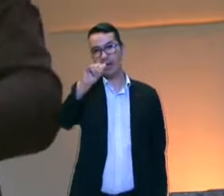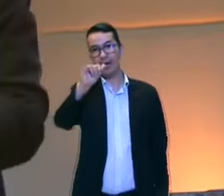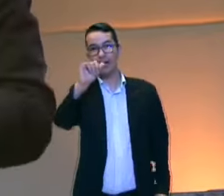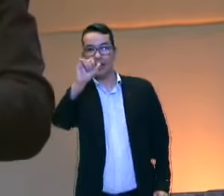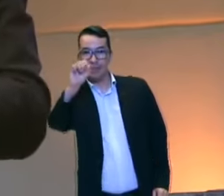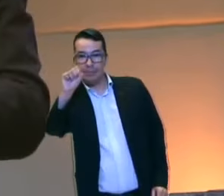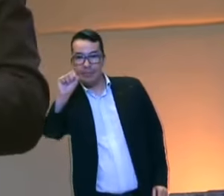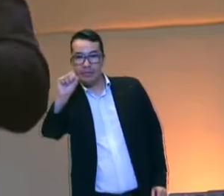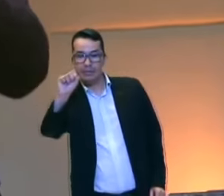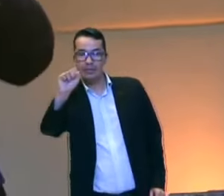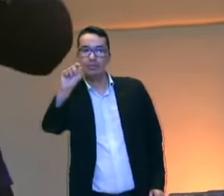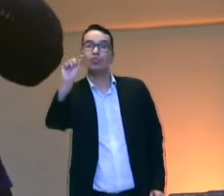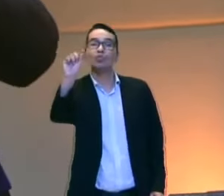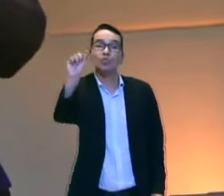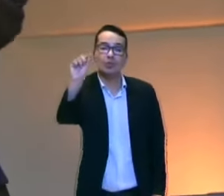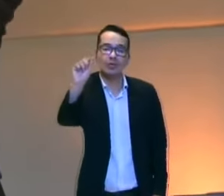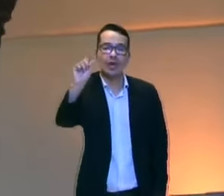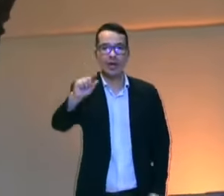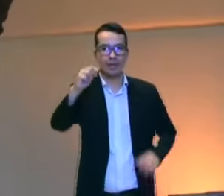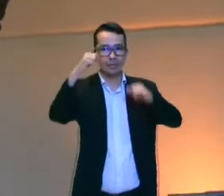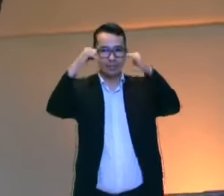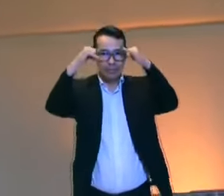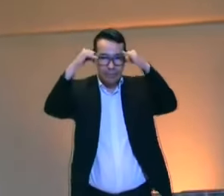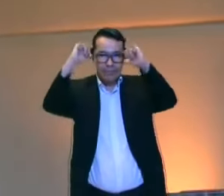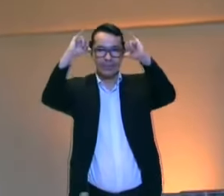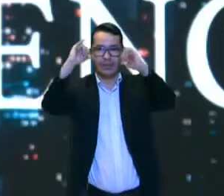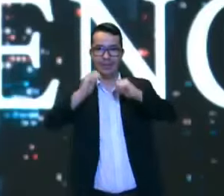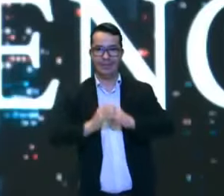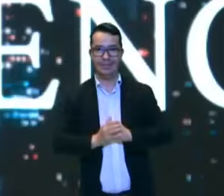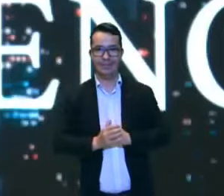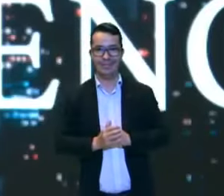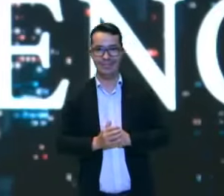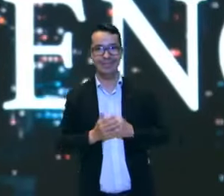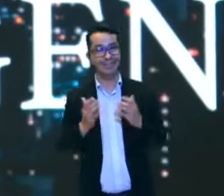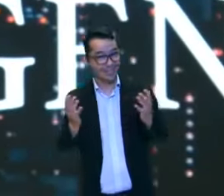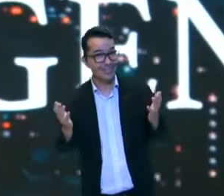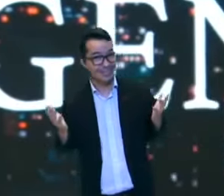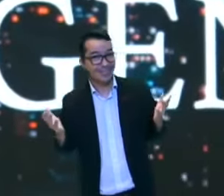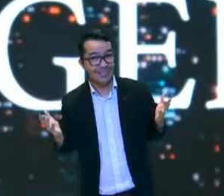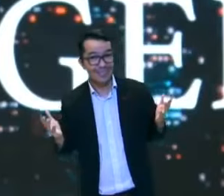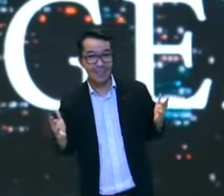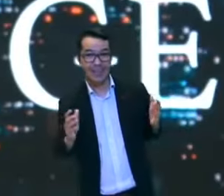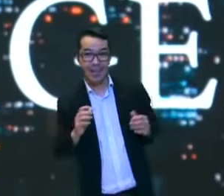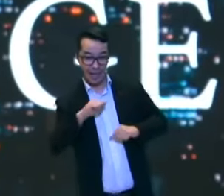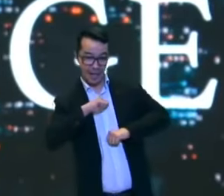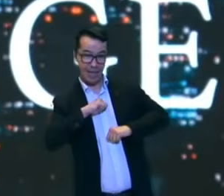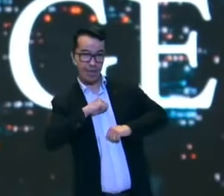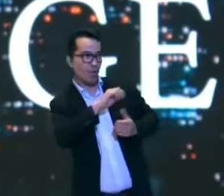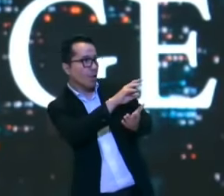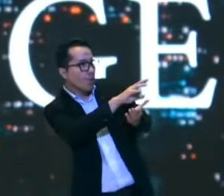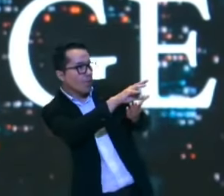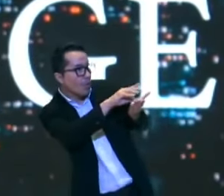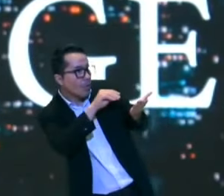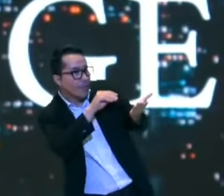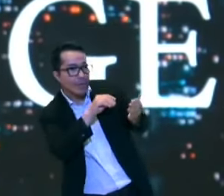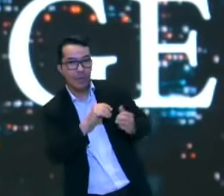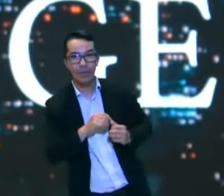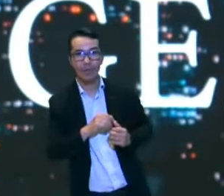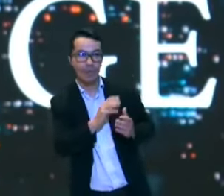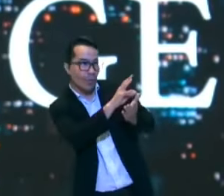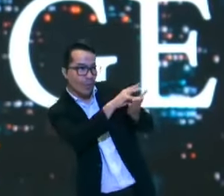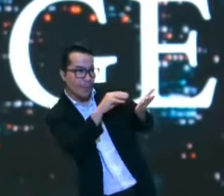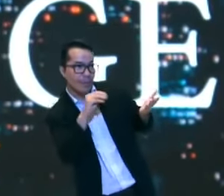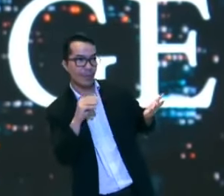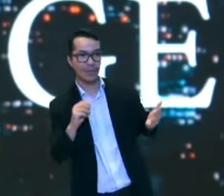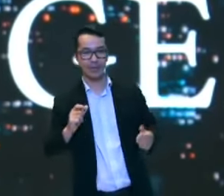um Deus. E quando nascia um bezerro com determinadas características, eles colocavam esse bezerro numa caixa de ouro e faziam